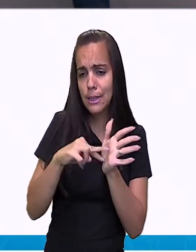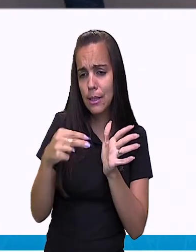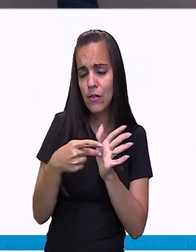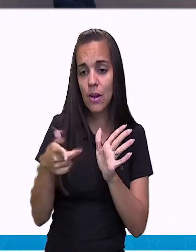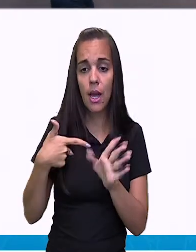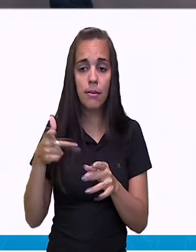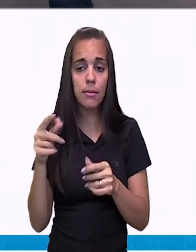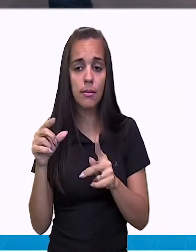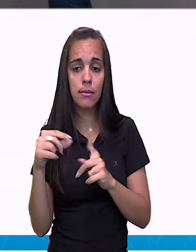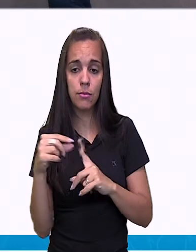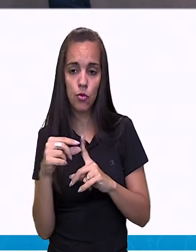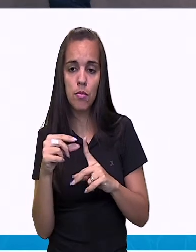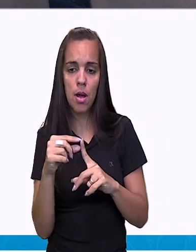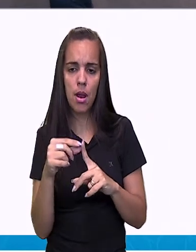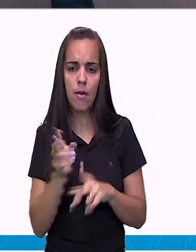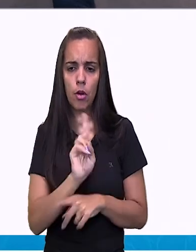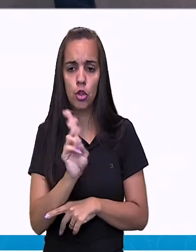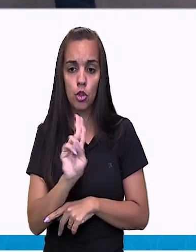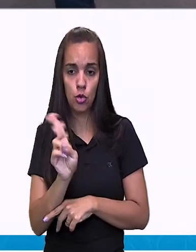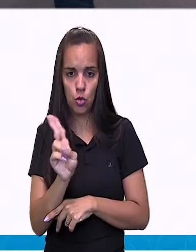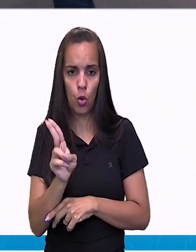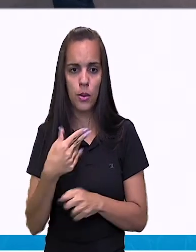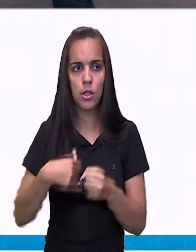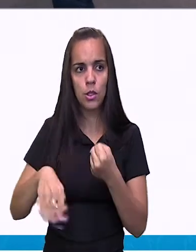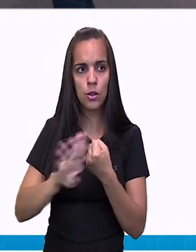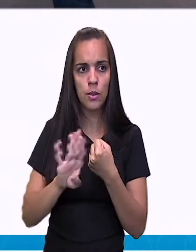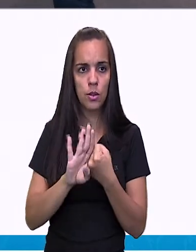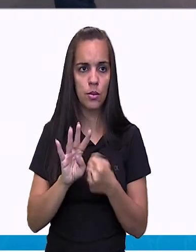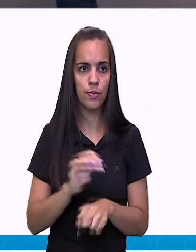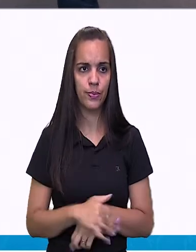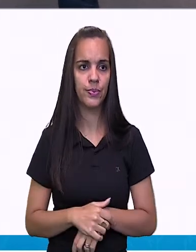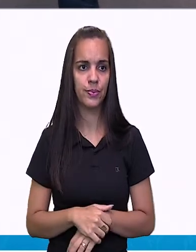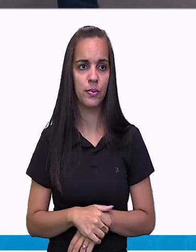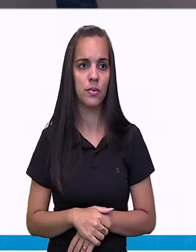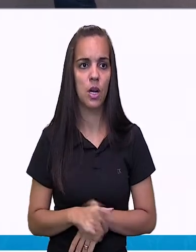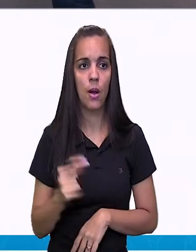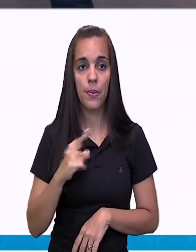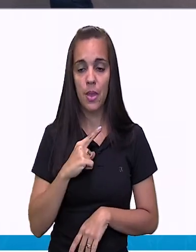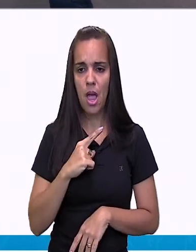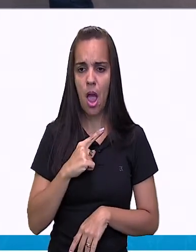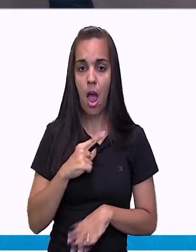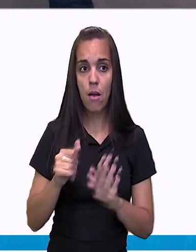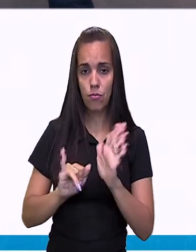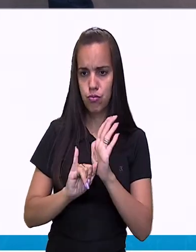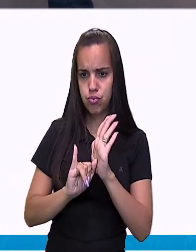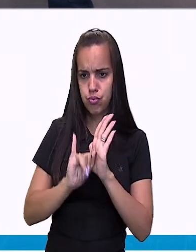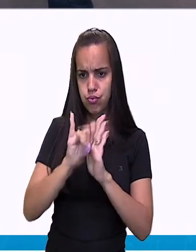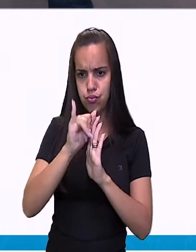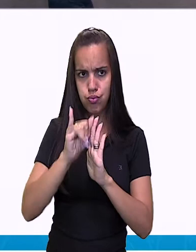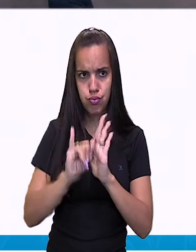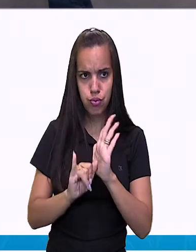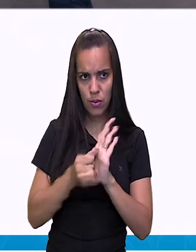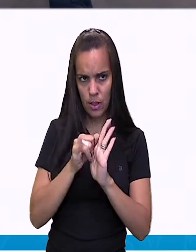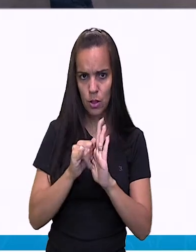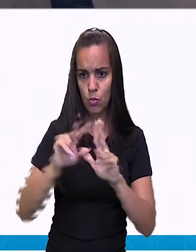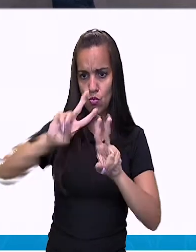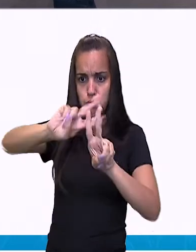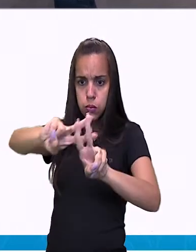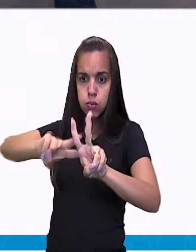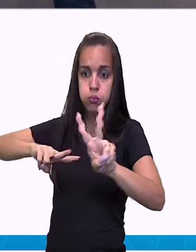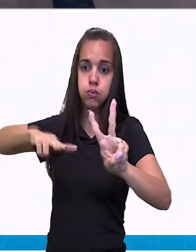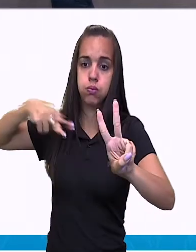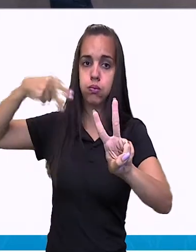substantivo. Agora, a inflação subiu o dobro também. Olha lá,